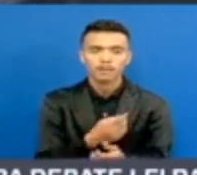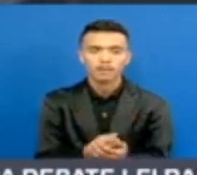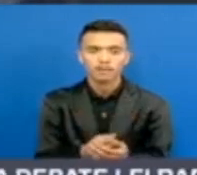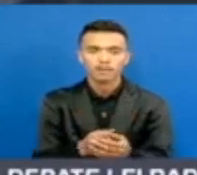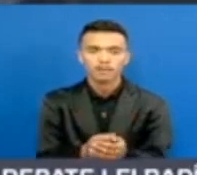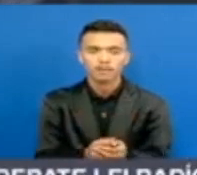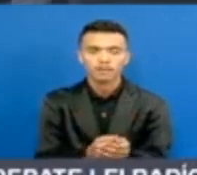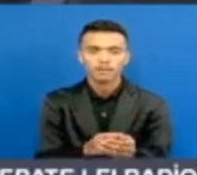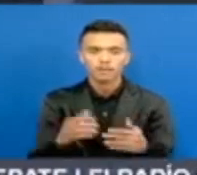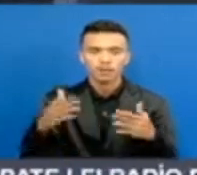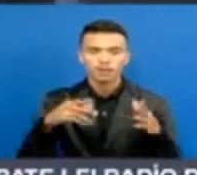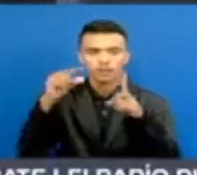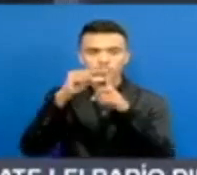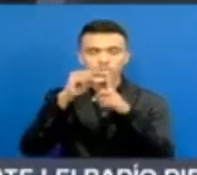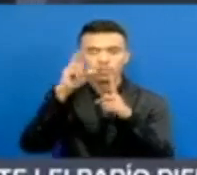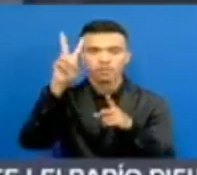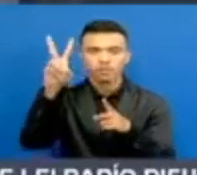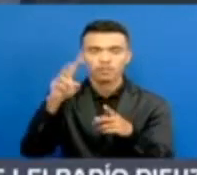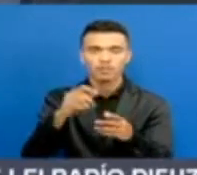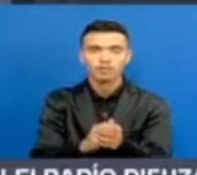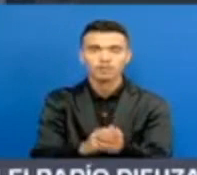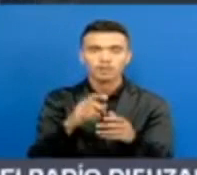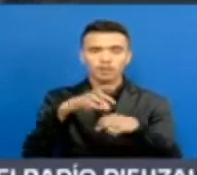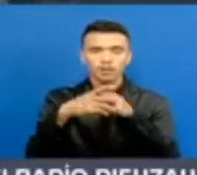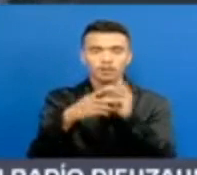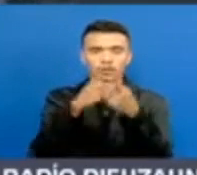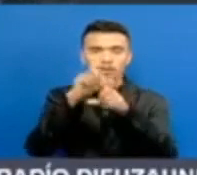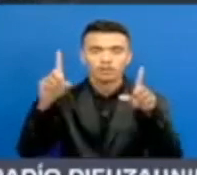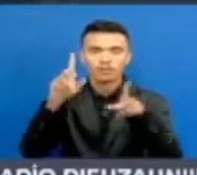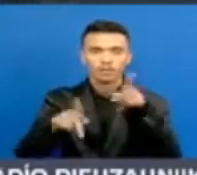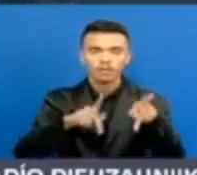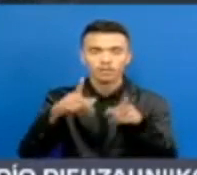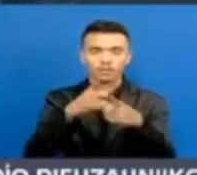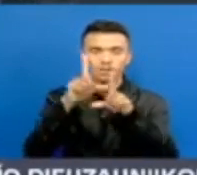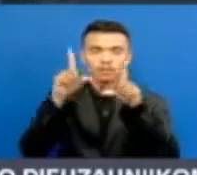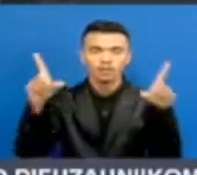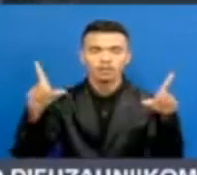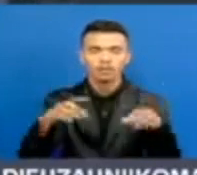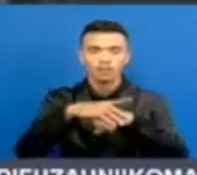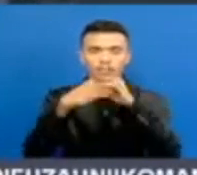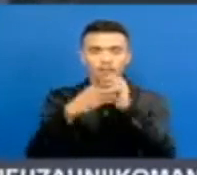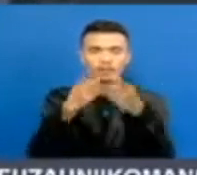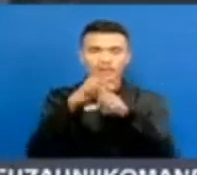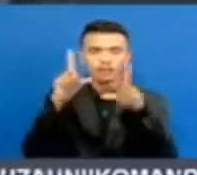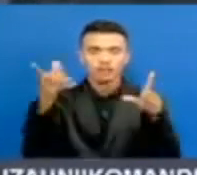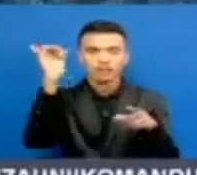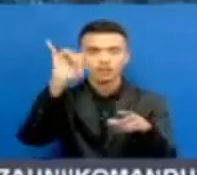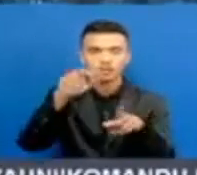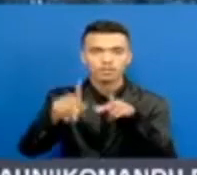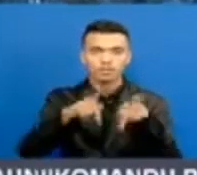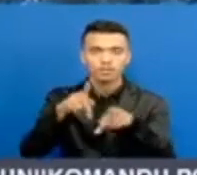resumo iha lifuan rua, terra livre, povo livre. Nebe sirane precisa liber, terra livre ona precisa sirane